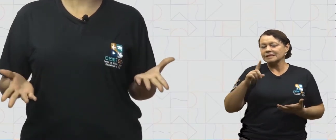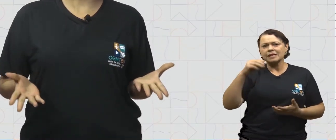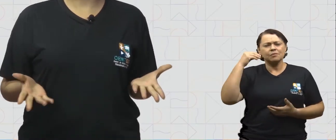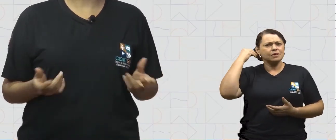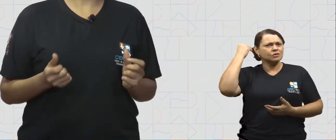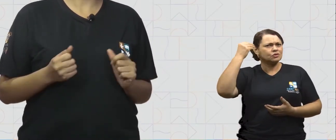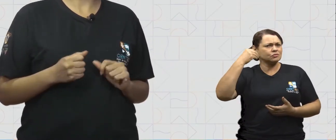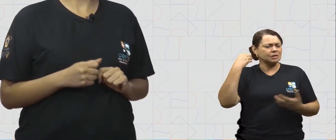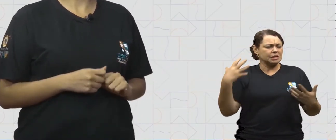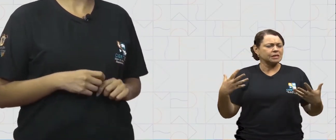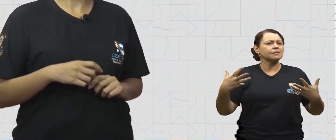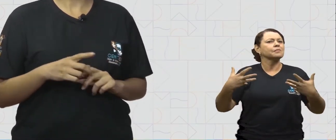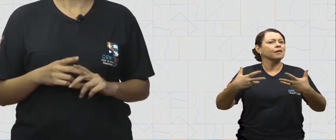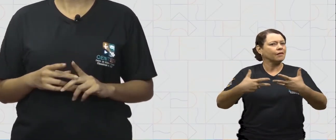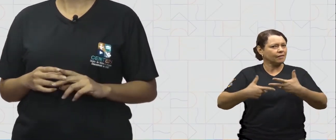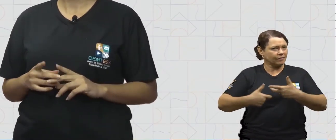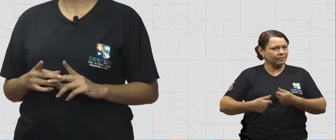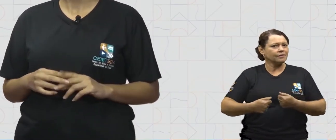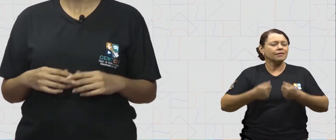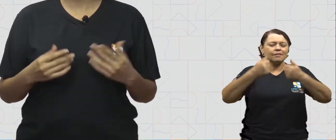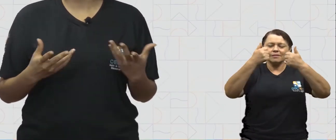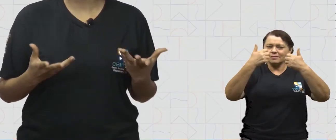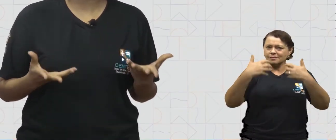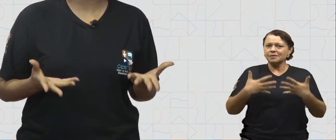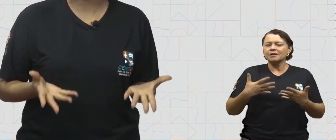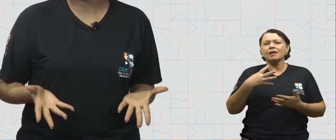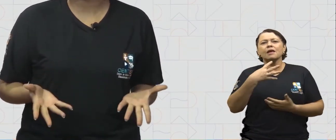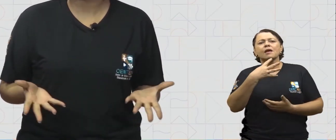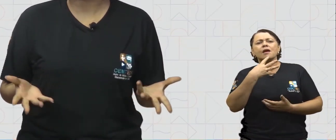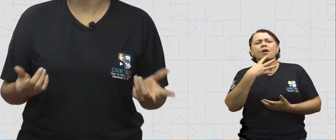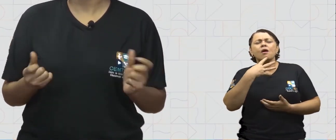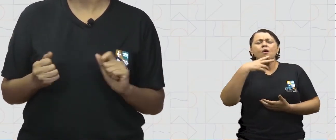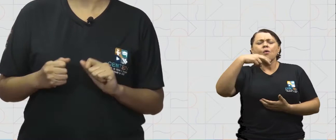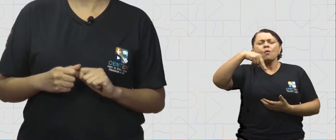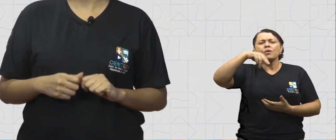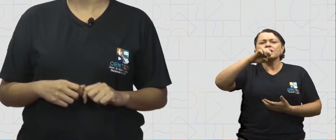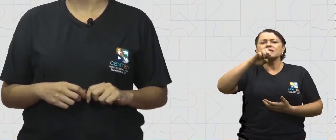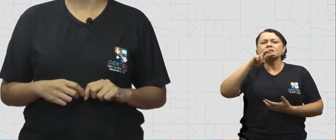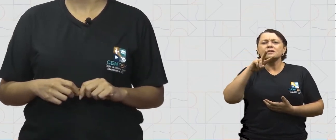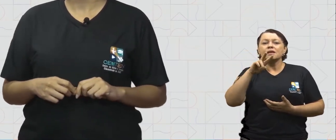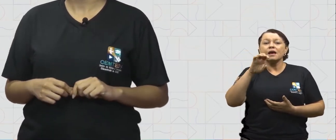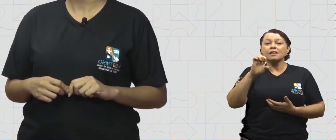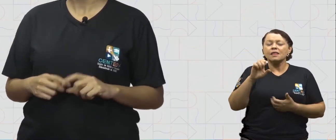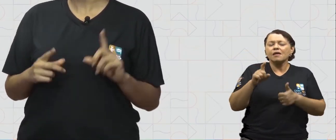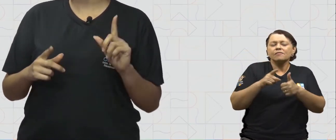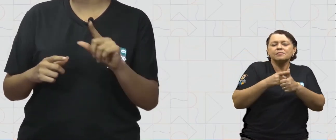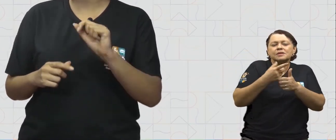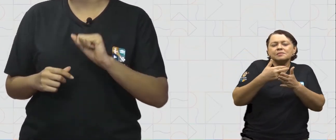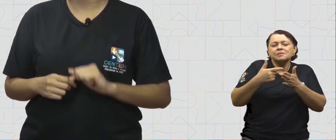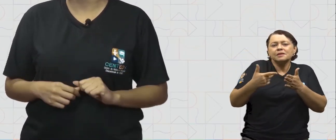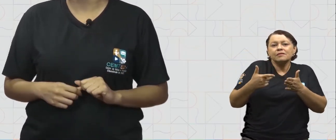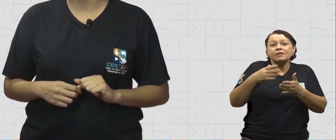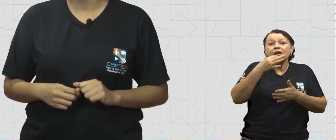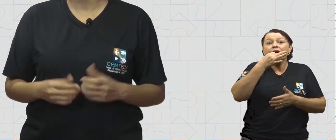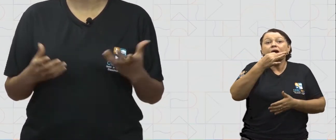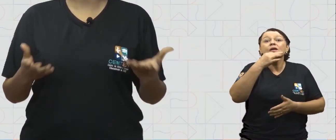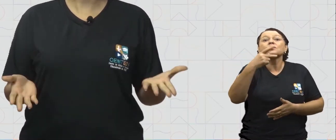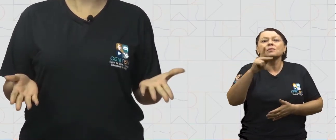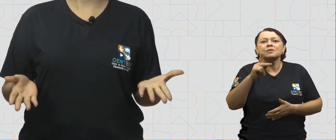Seria uma experiência incrível para contar. Conhecer a neve pela primeira vez. O que você